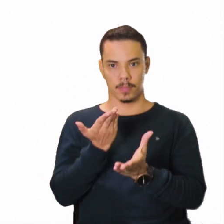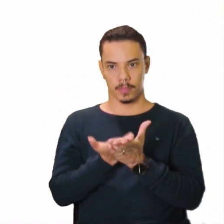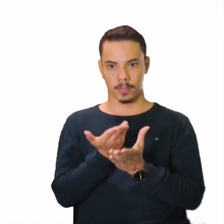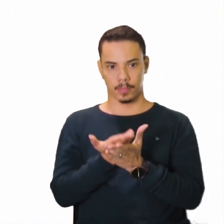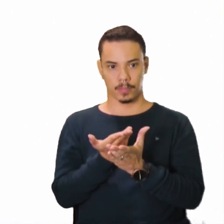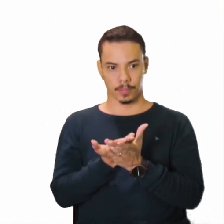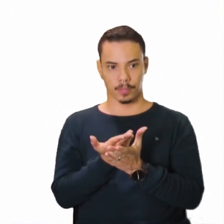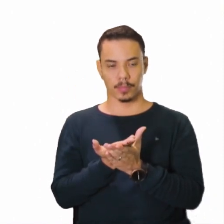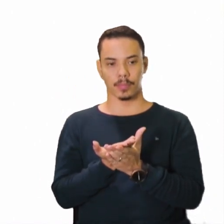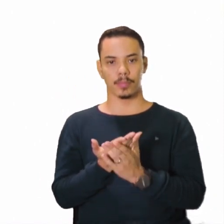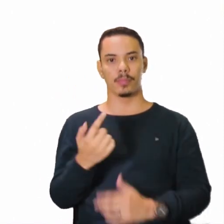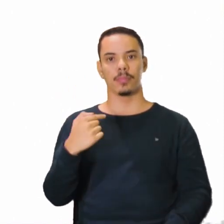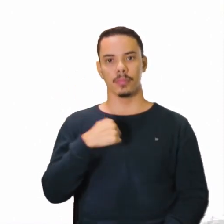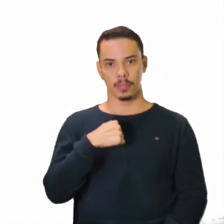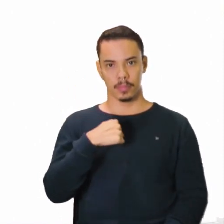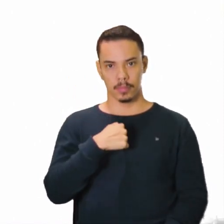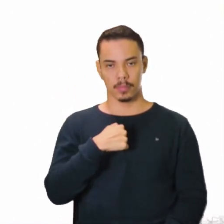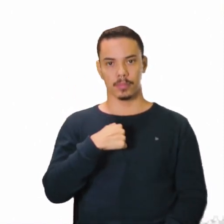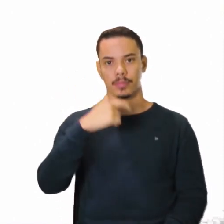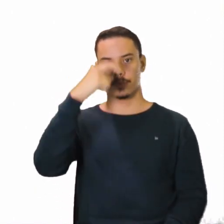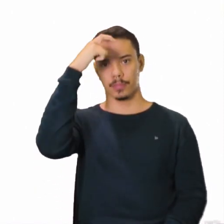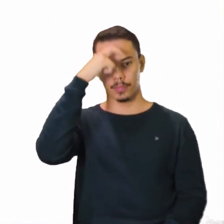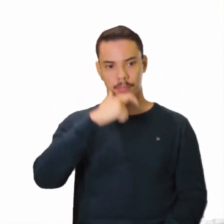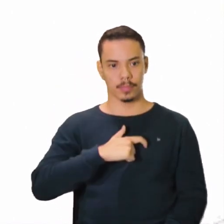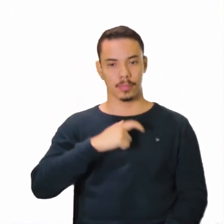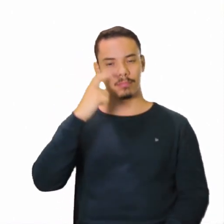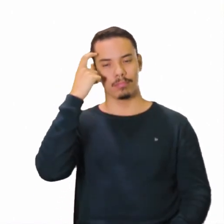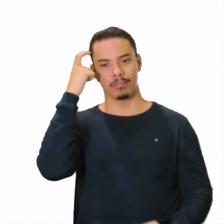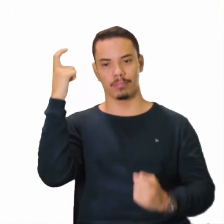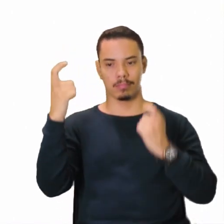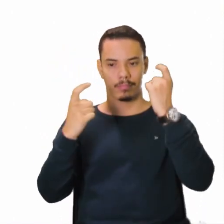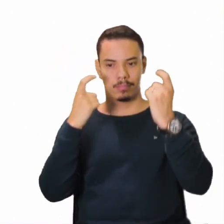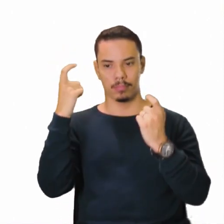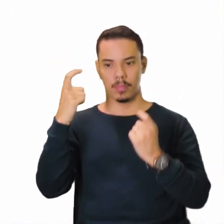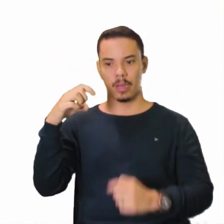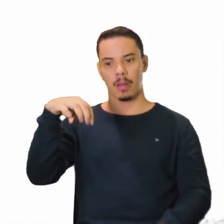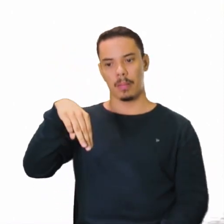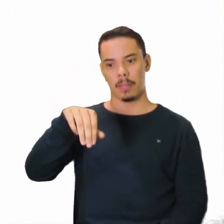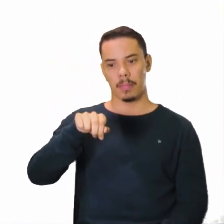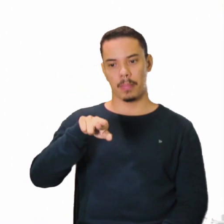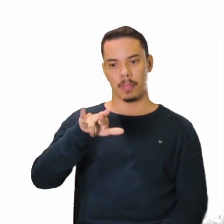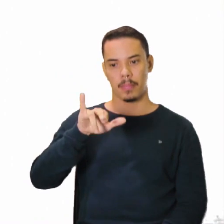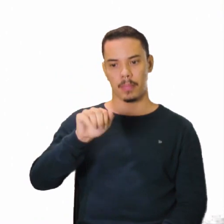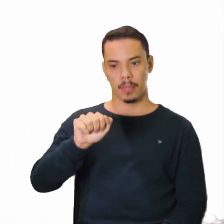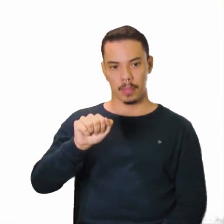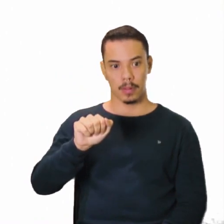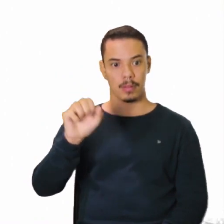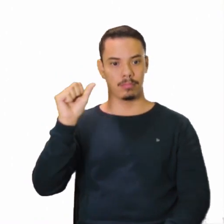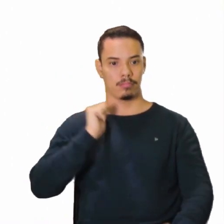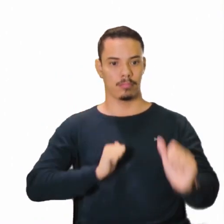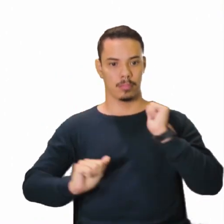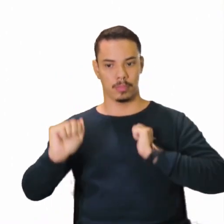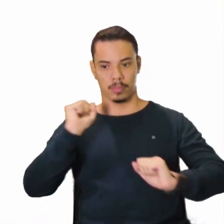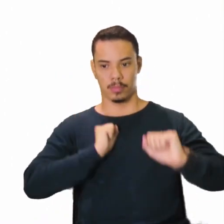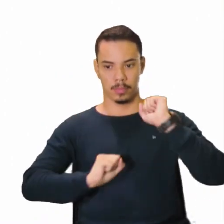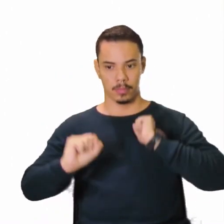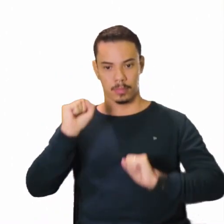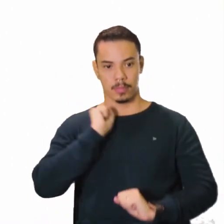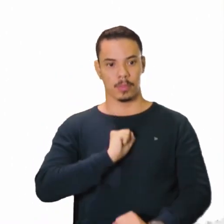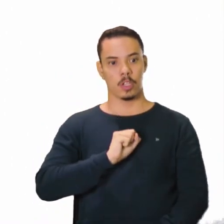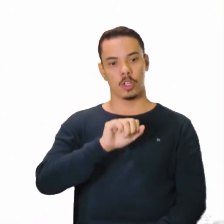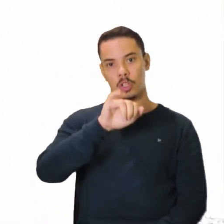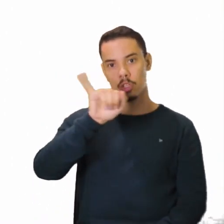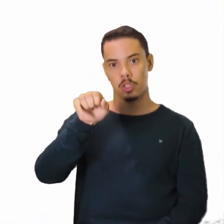vendo? Eu, sujeito, preocupada. Maria, o sujeito, ansiosa. José,